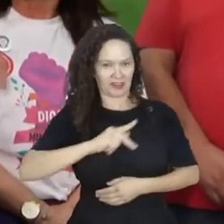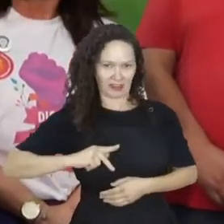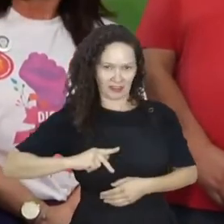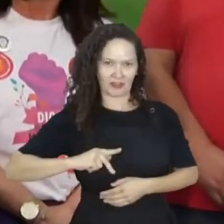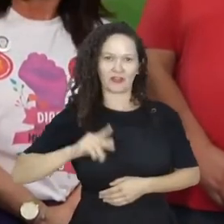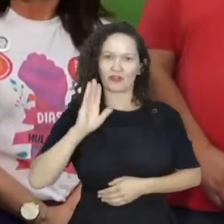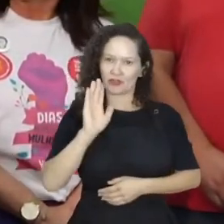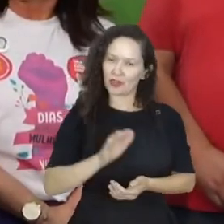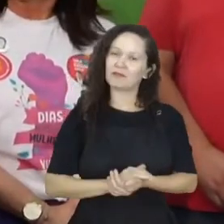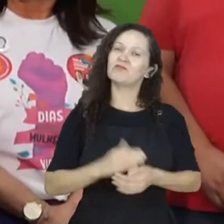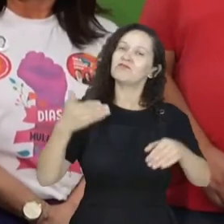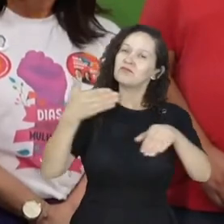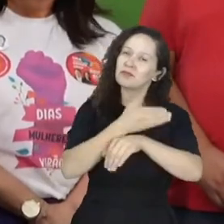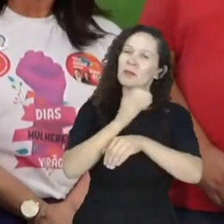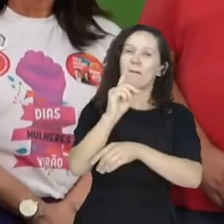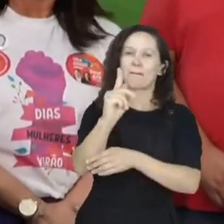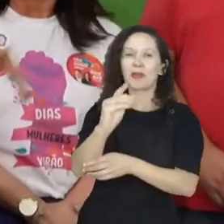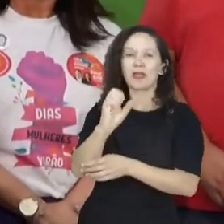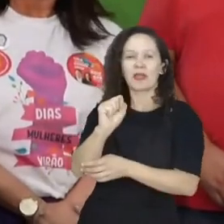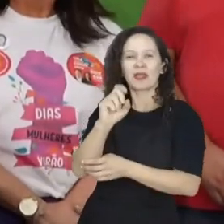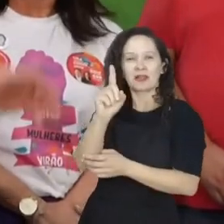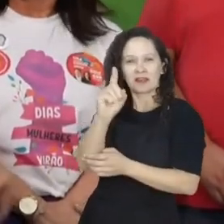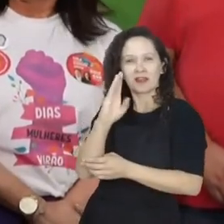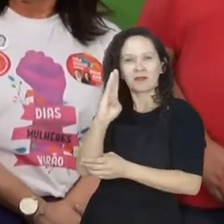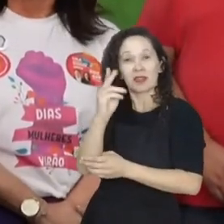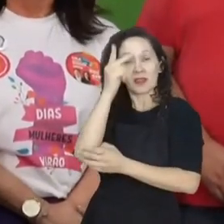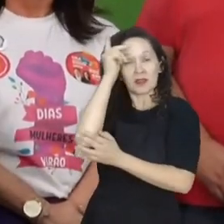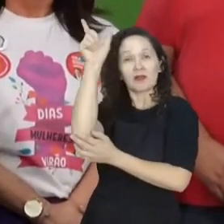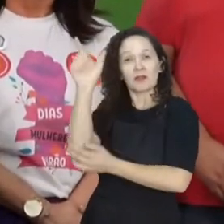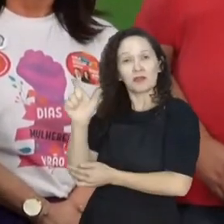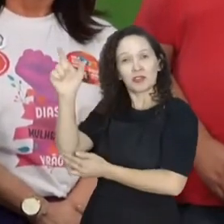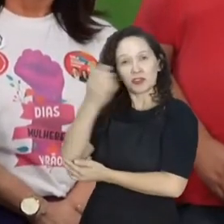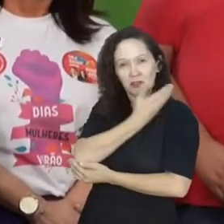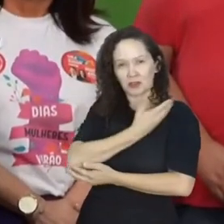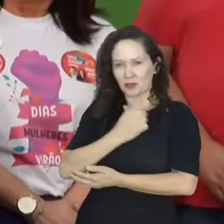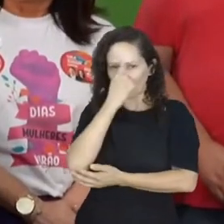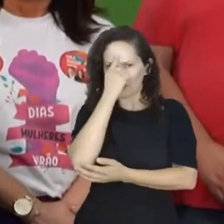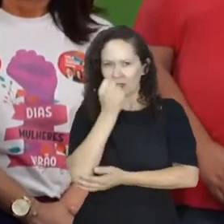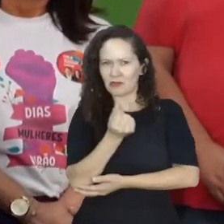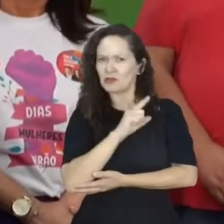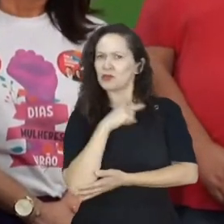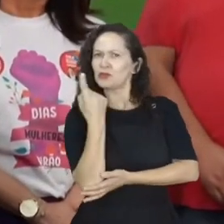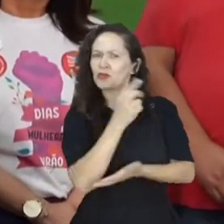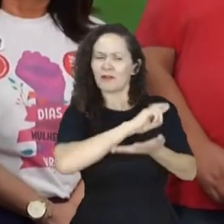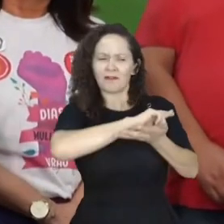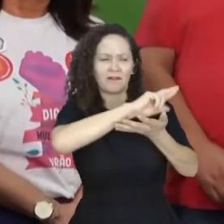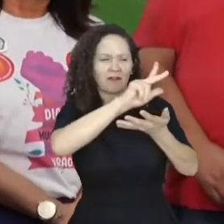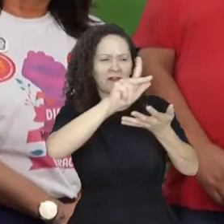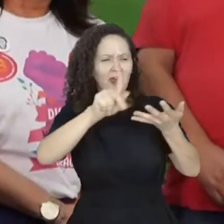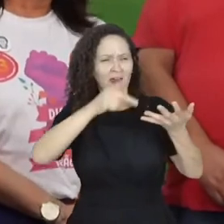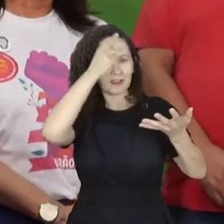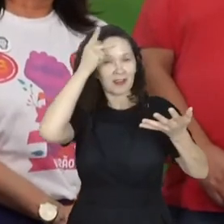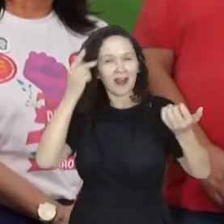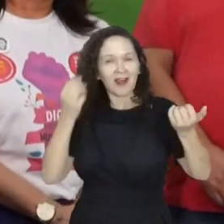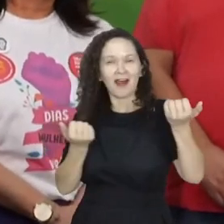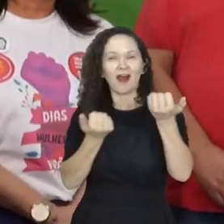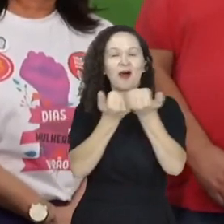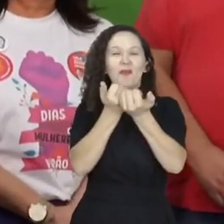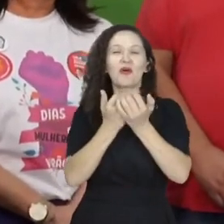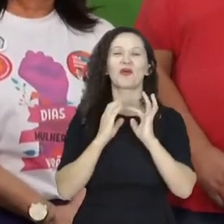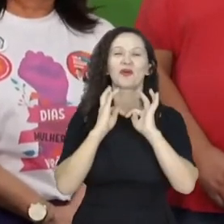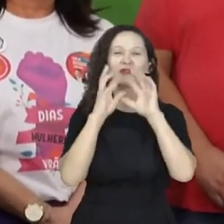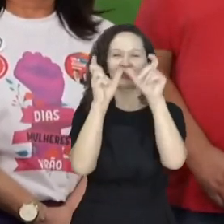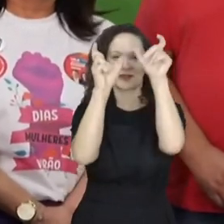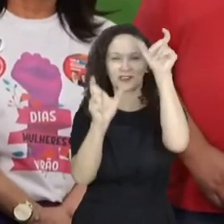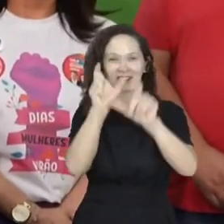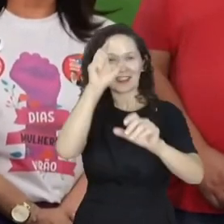que participavam do PSDB, gente que participava do governo do Alckmin. Ou seja, nós estamos recebendo apoio de todos aqueles que